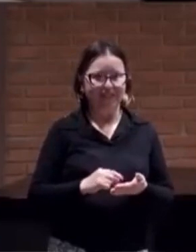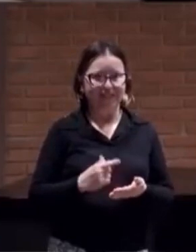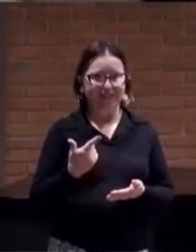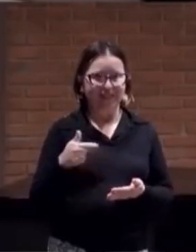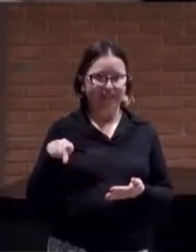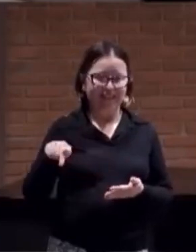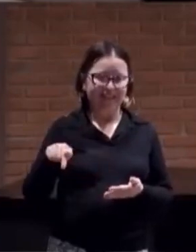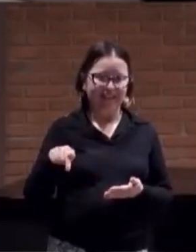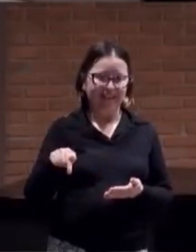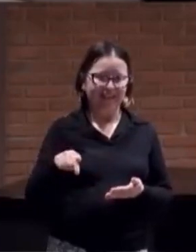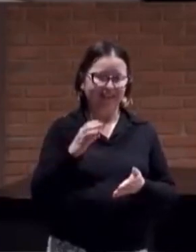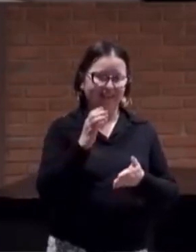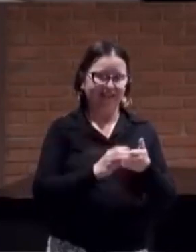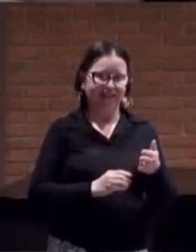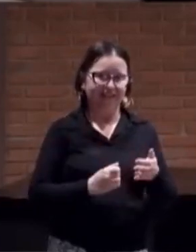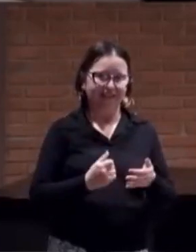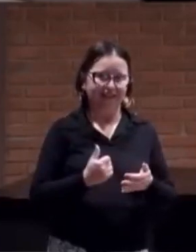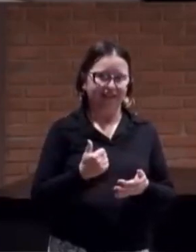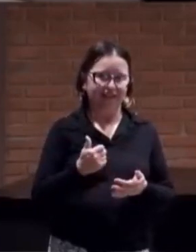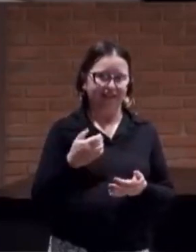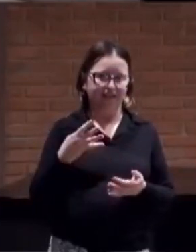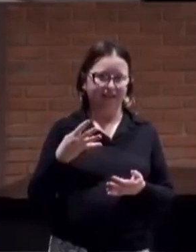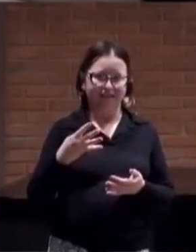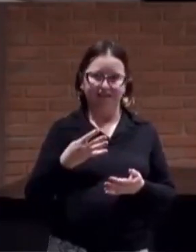do capítulo 14.